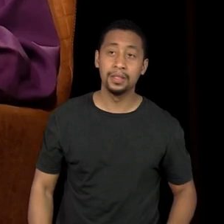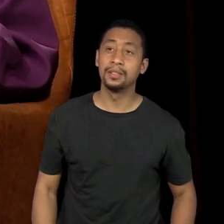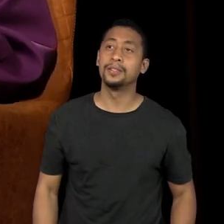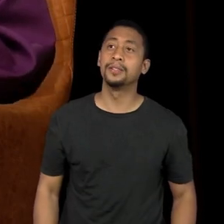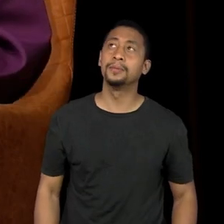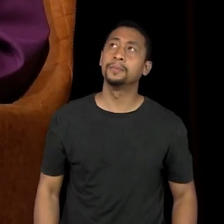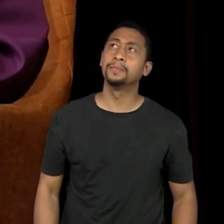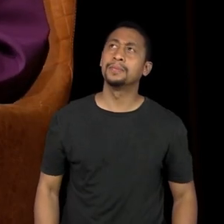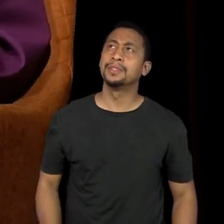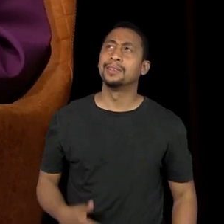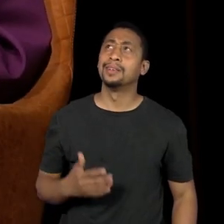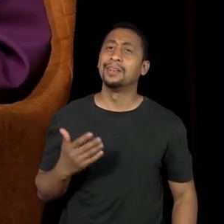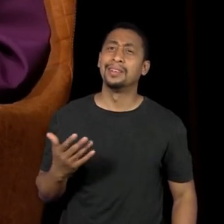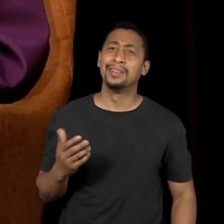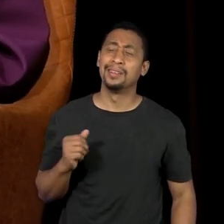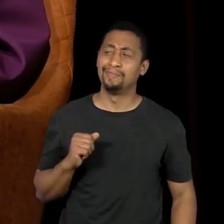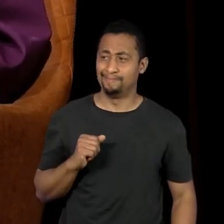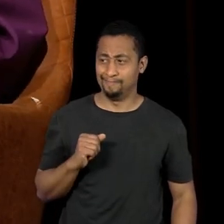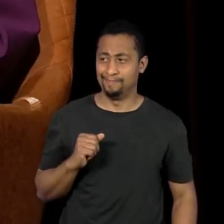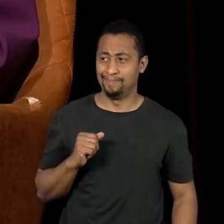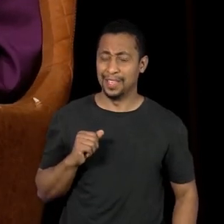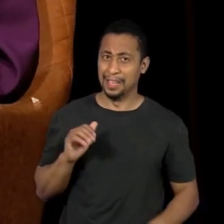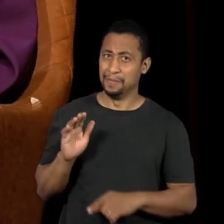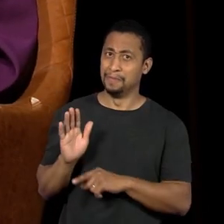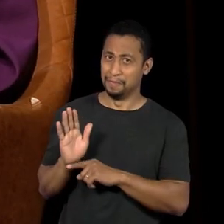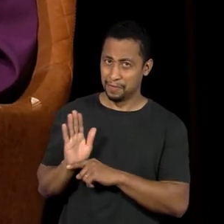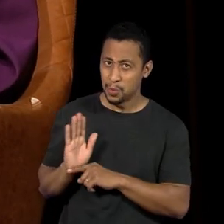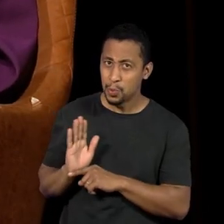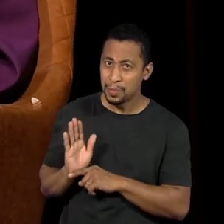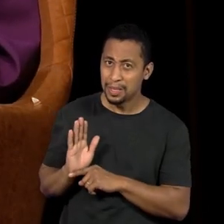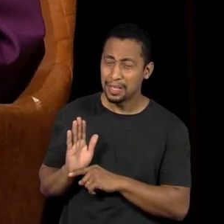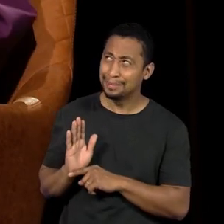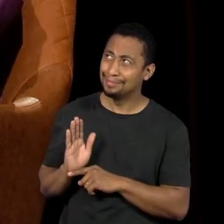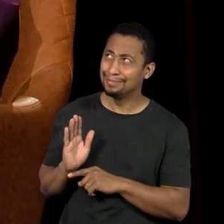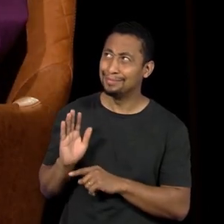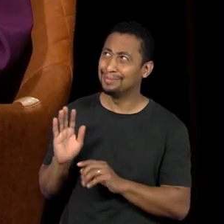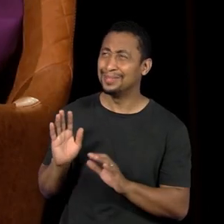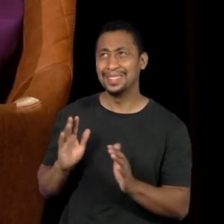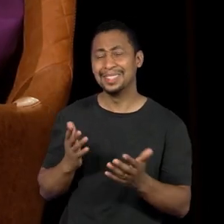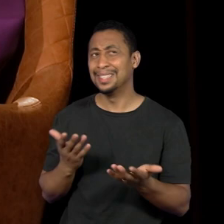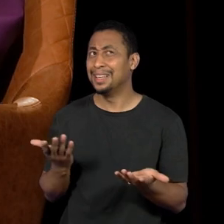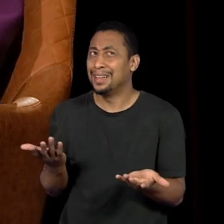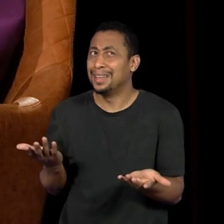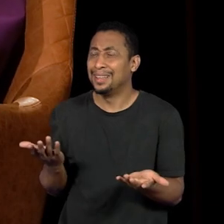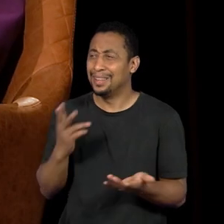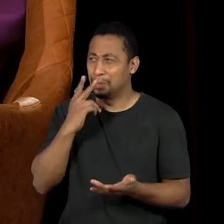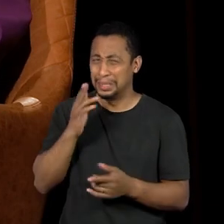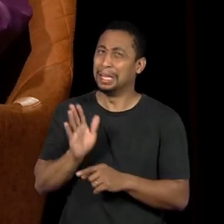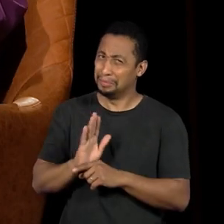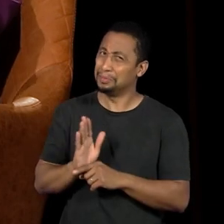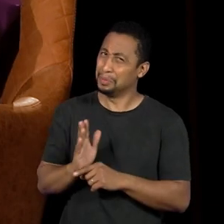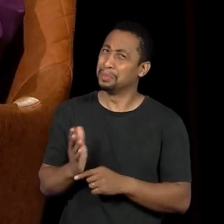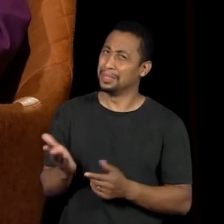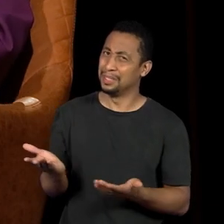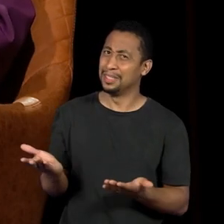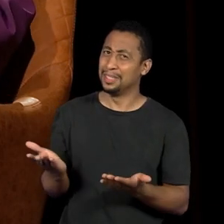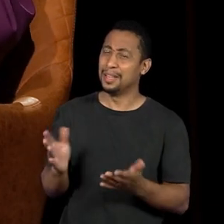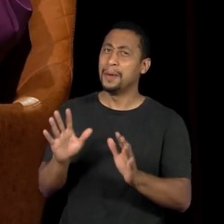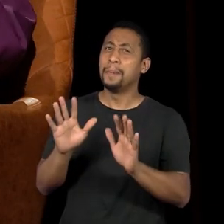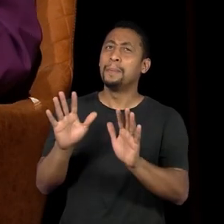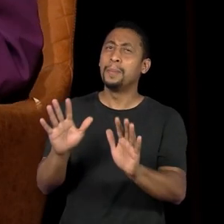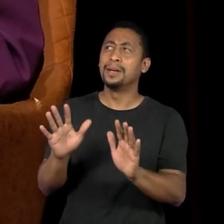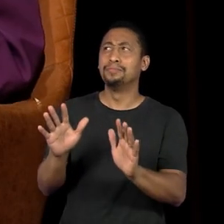Não verdadeiramente filmes, mas a chanchada brasileira. É. Era um filme, né? Claro, mas eram